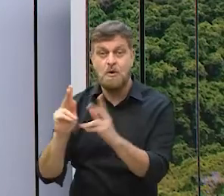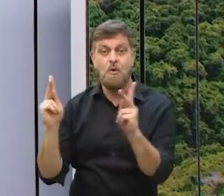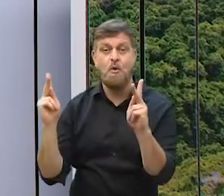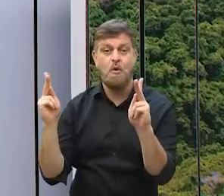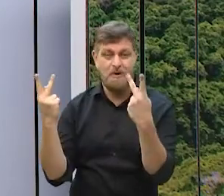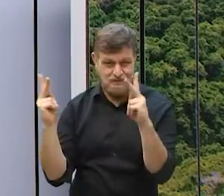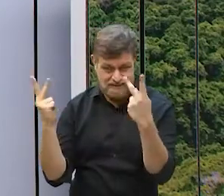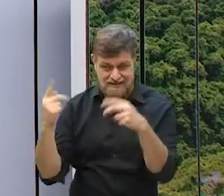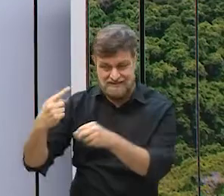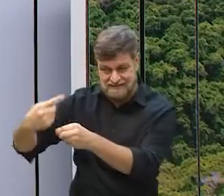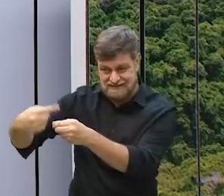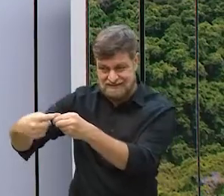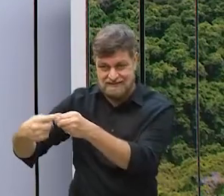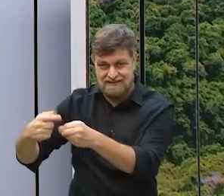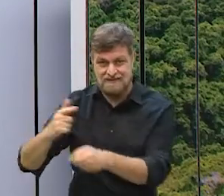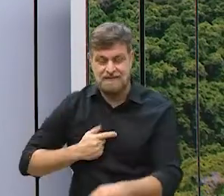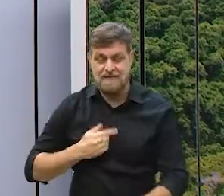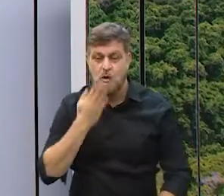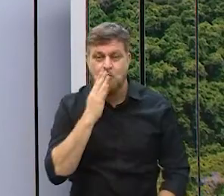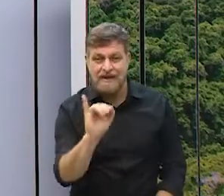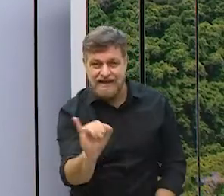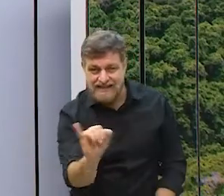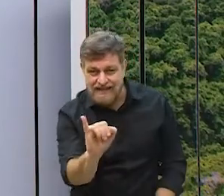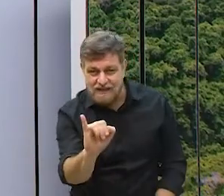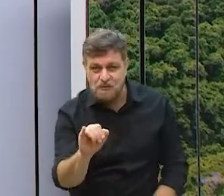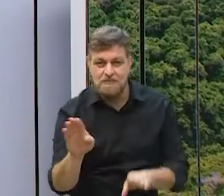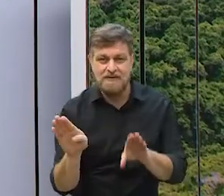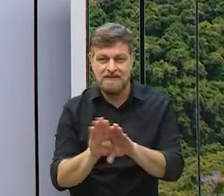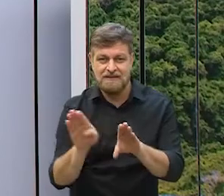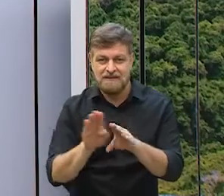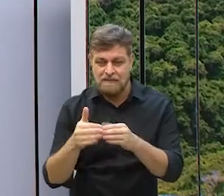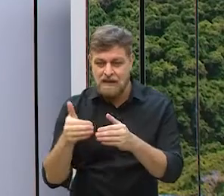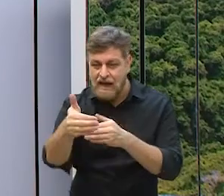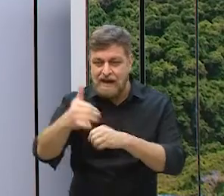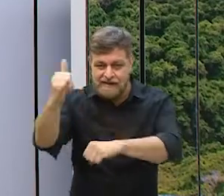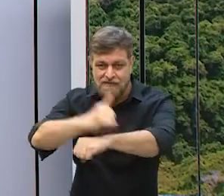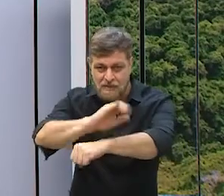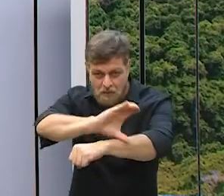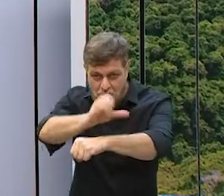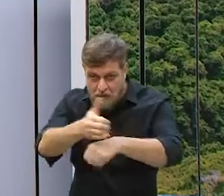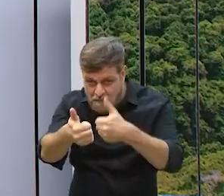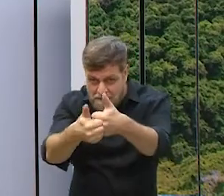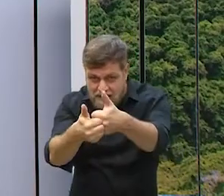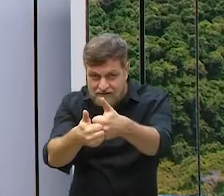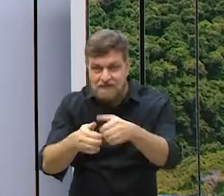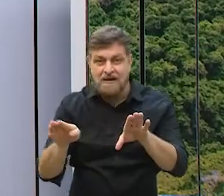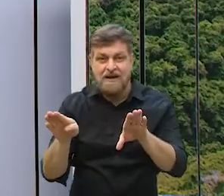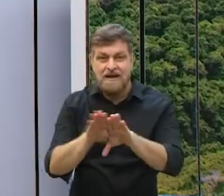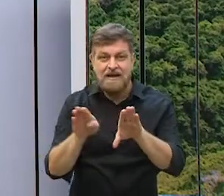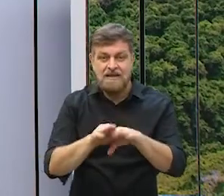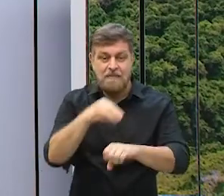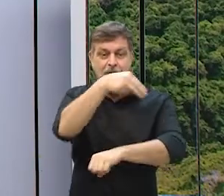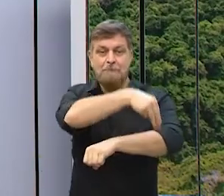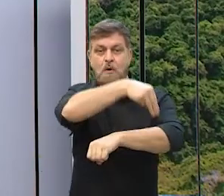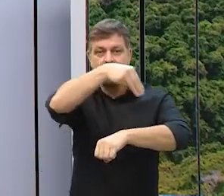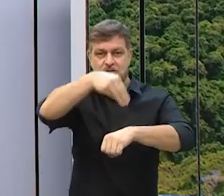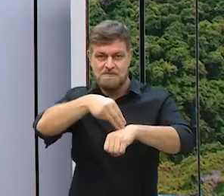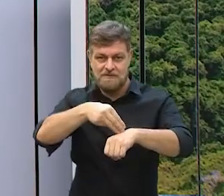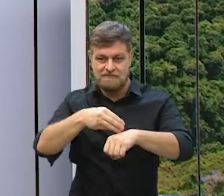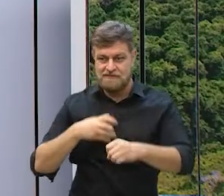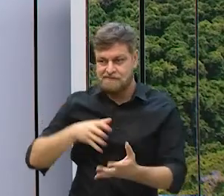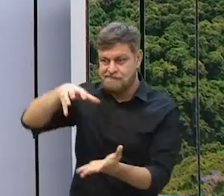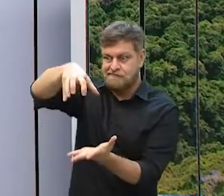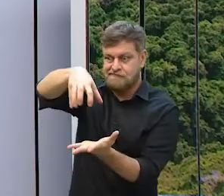o município de Hortolândia, o município de Indaiatuba, um pedacinho ali perto do aeroporto, e também com o município de Montemor.